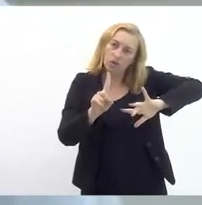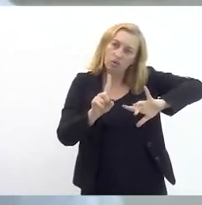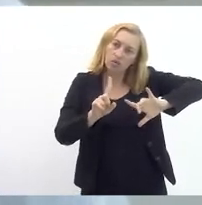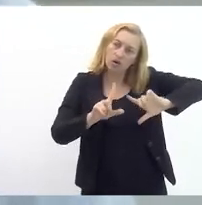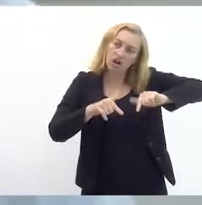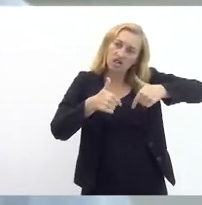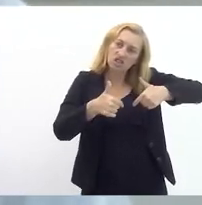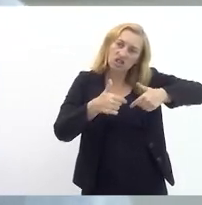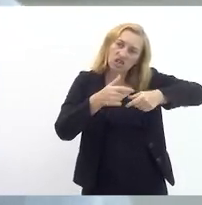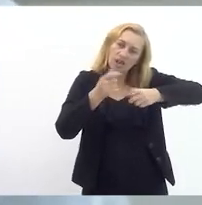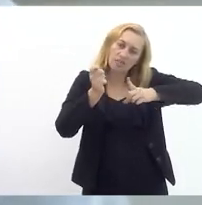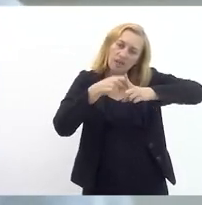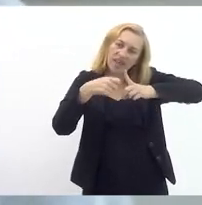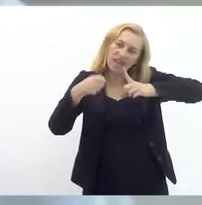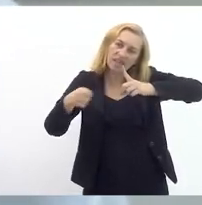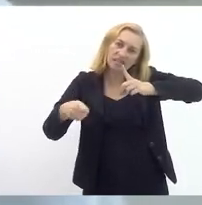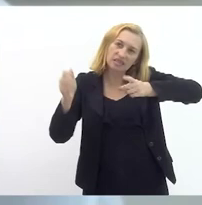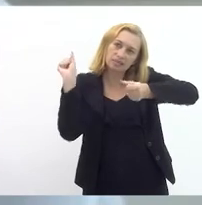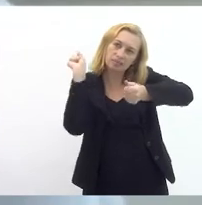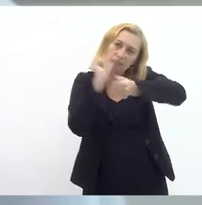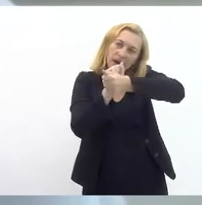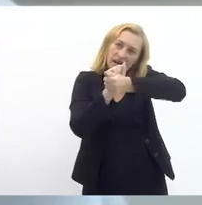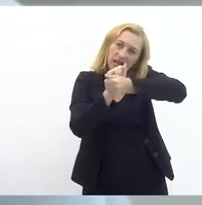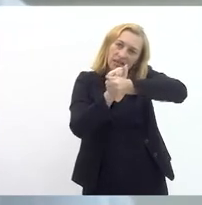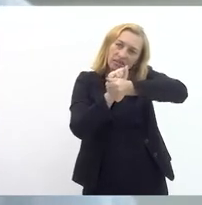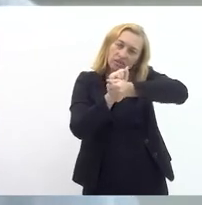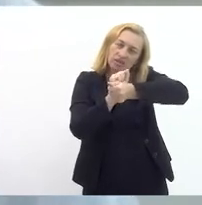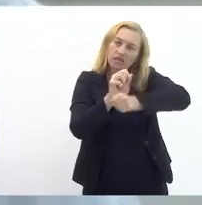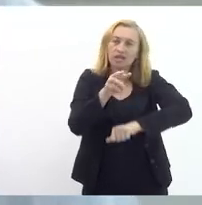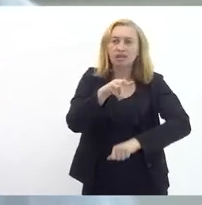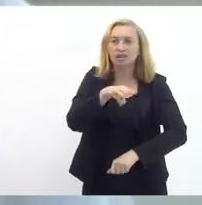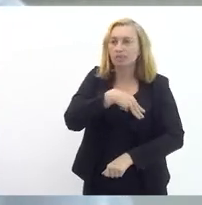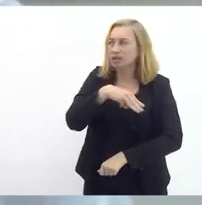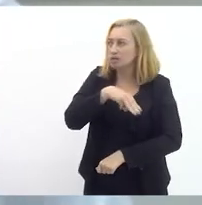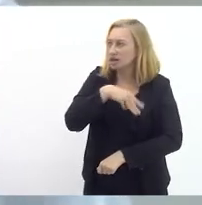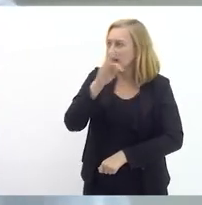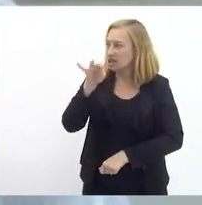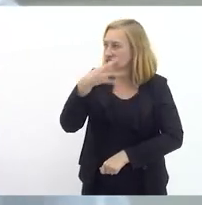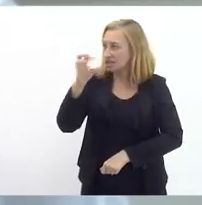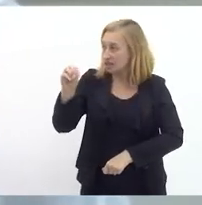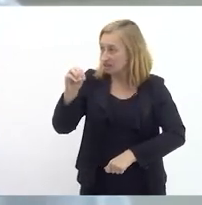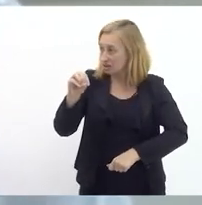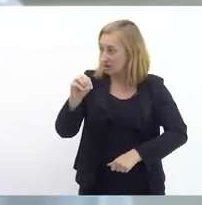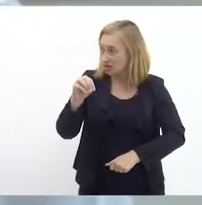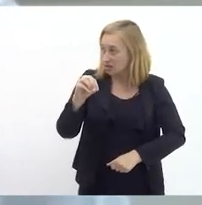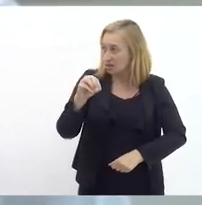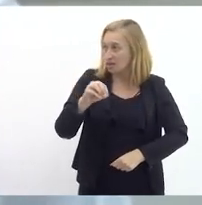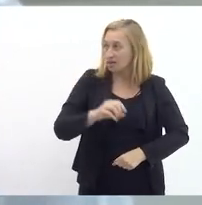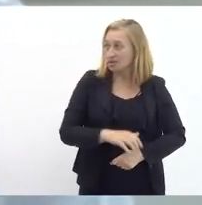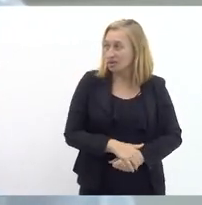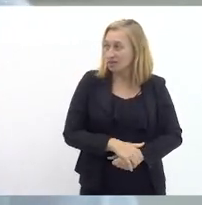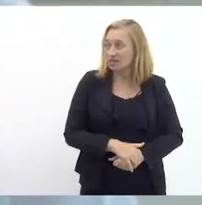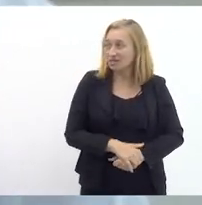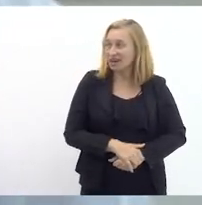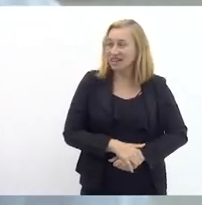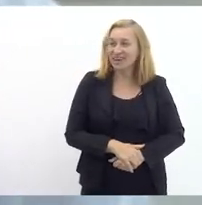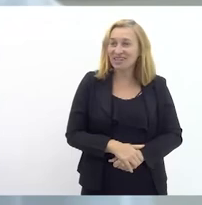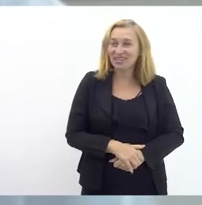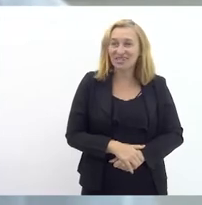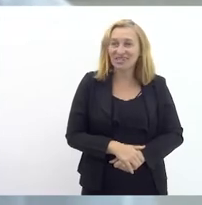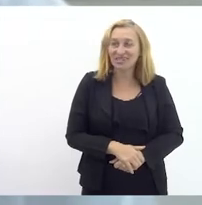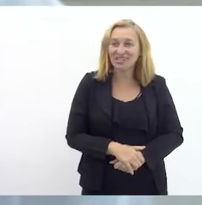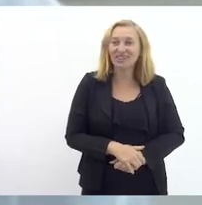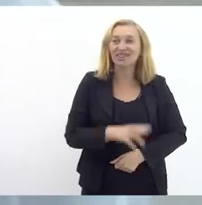e há meses na estação de Madureira, entre São Vicente, Rua